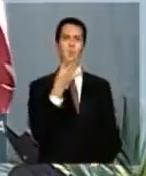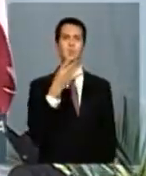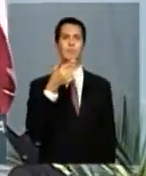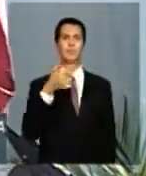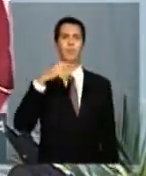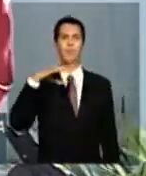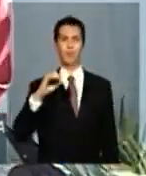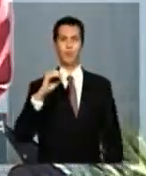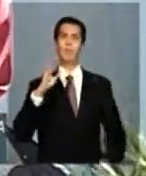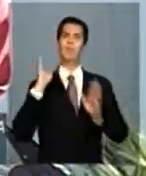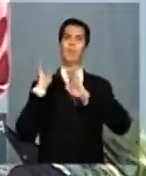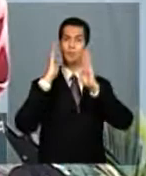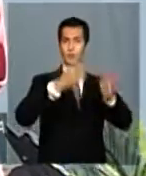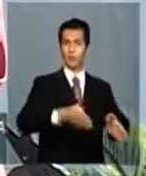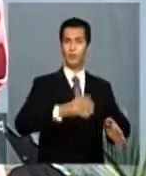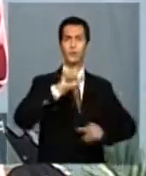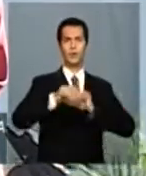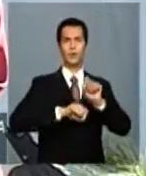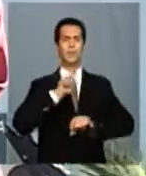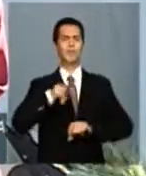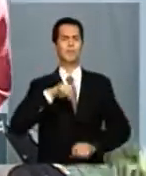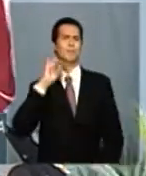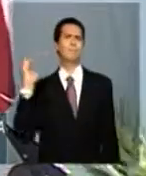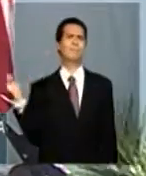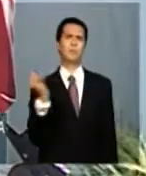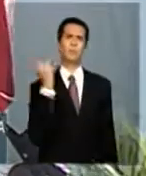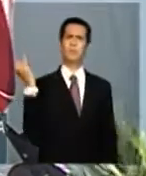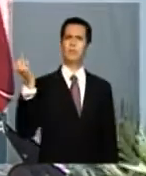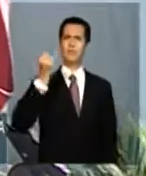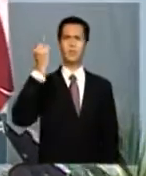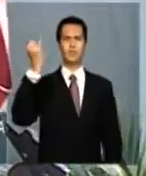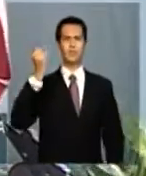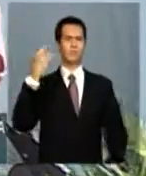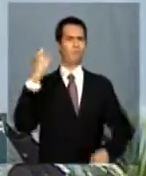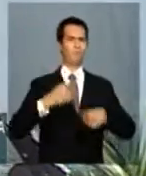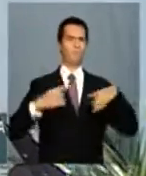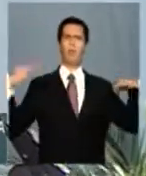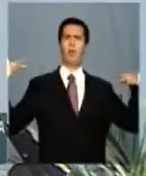uma espécie de coluna vertebral, de